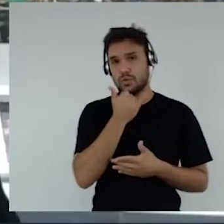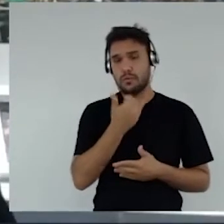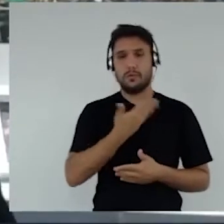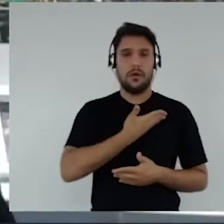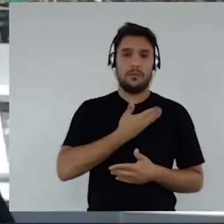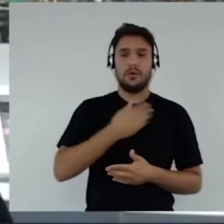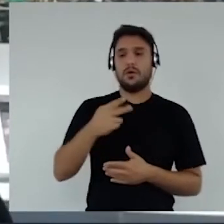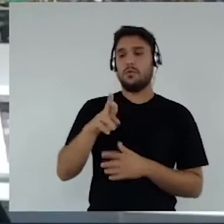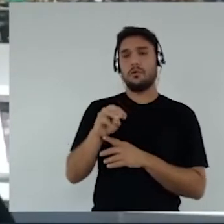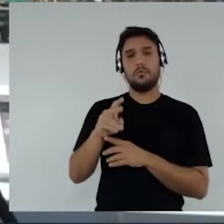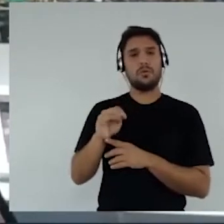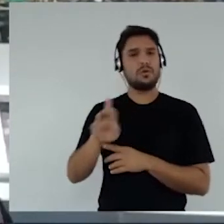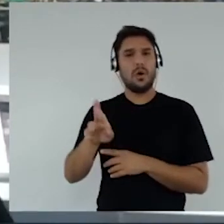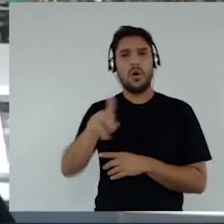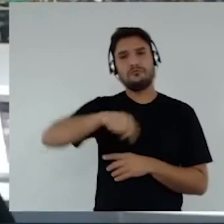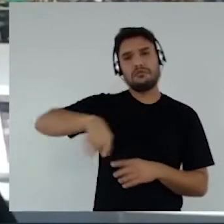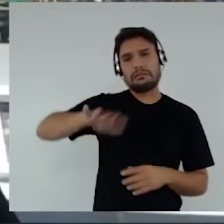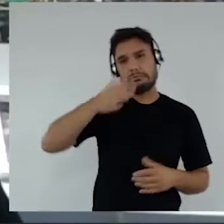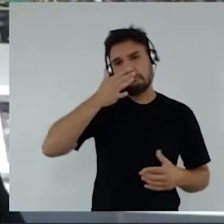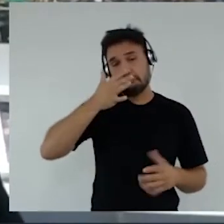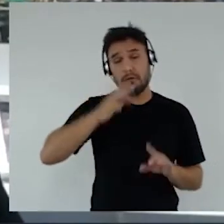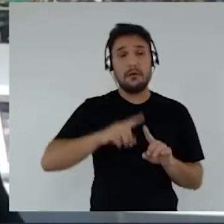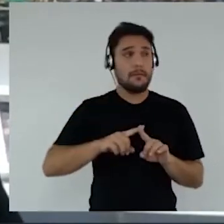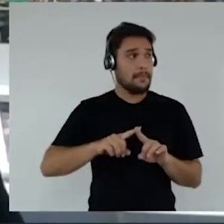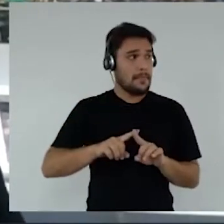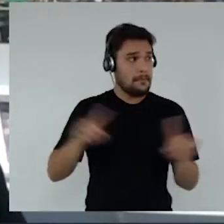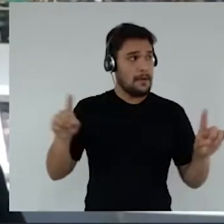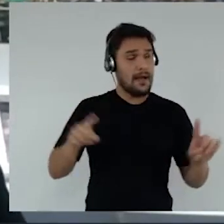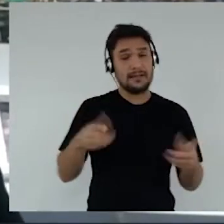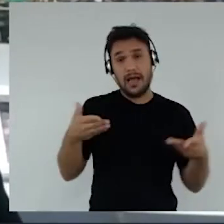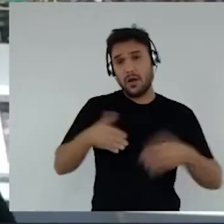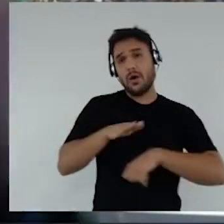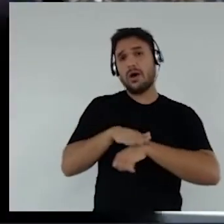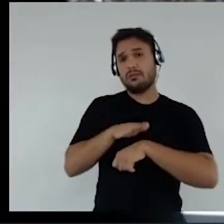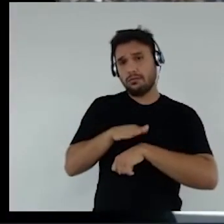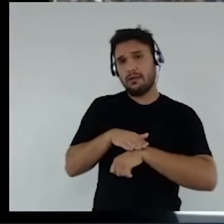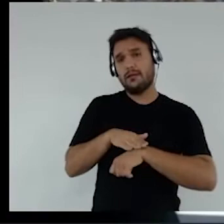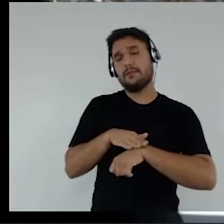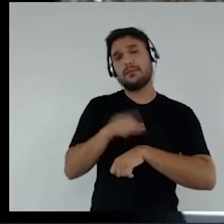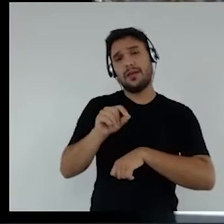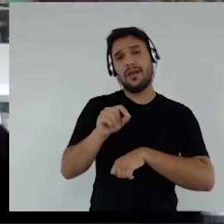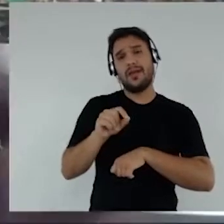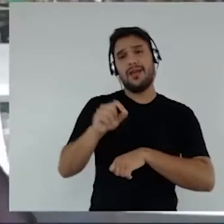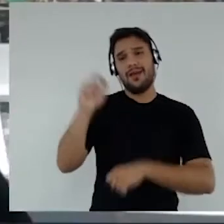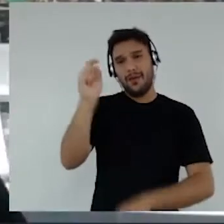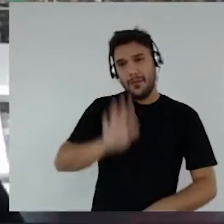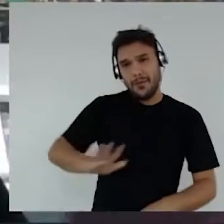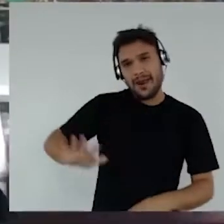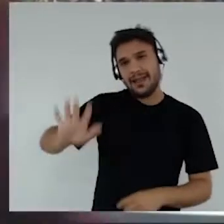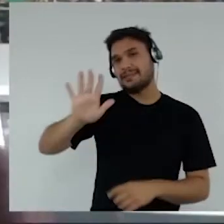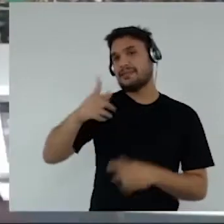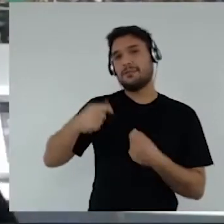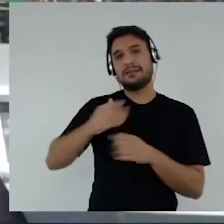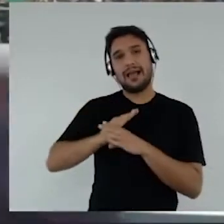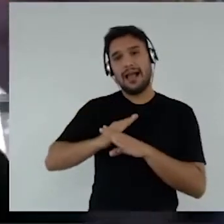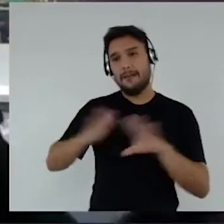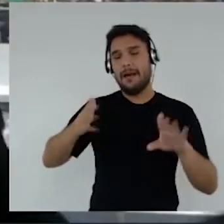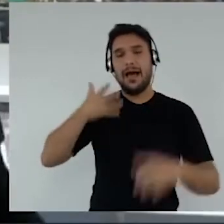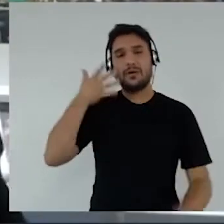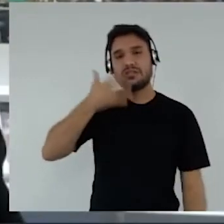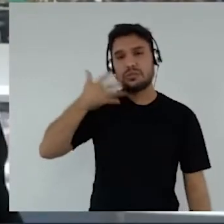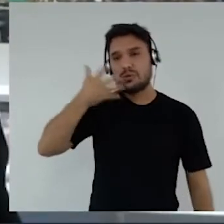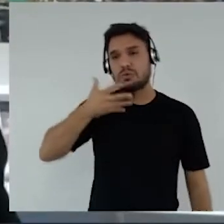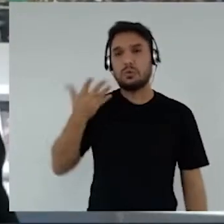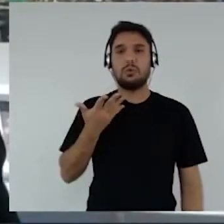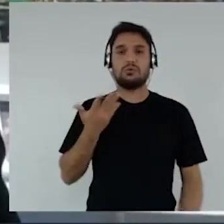meu promotor que esteja ouvindo, mas eu acho que é tempo de que a nação precisa superar os discursos de ocasião, as convicções